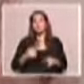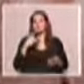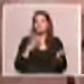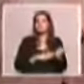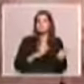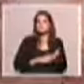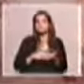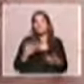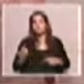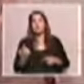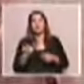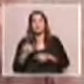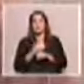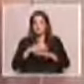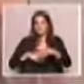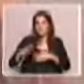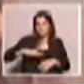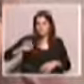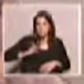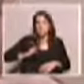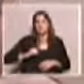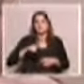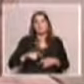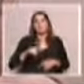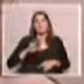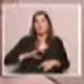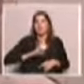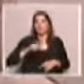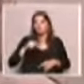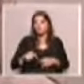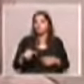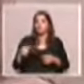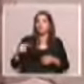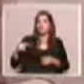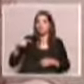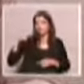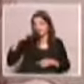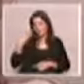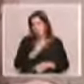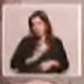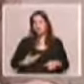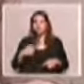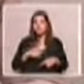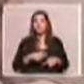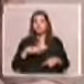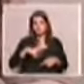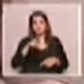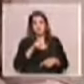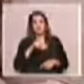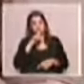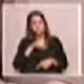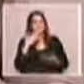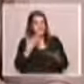demonstrar alguns feitos em Espanha, em queijos tradicionais e também já em Portugal, em que mostram que estes queijos podem ser veículo de alguns desses